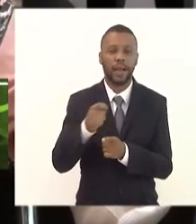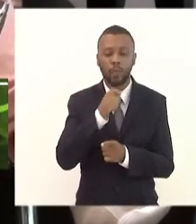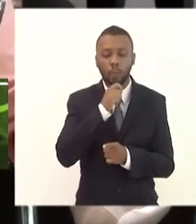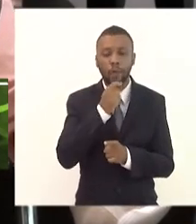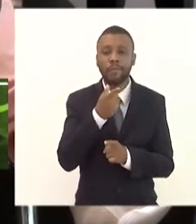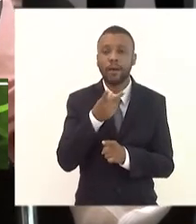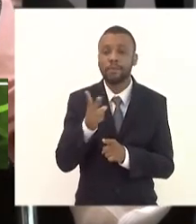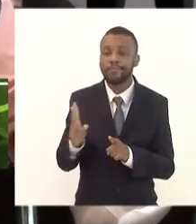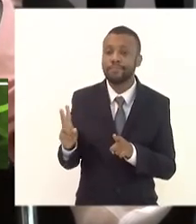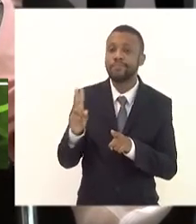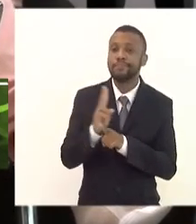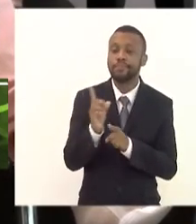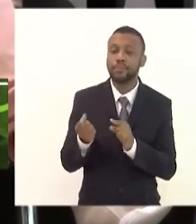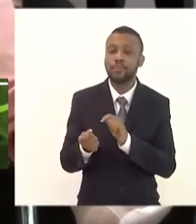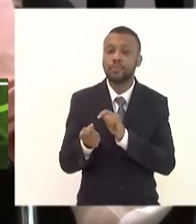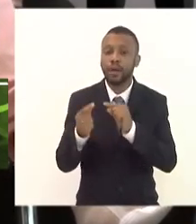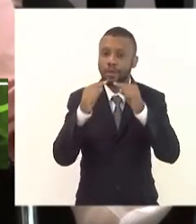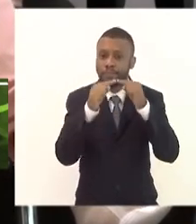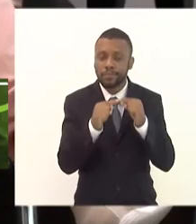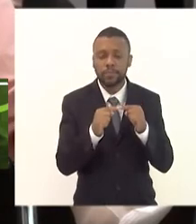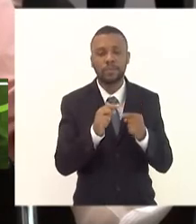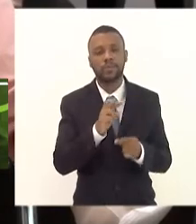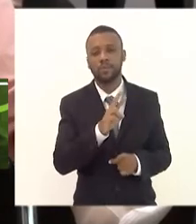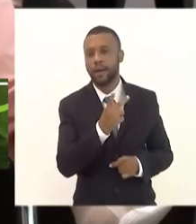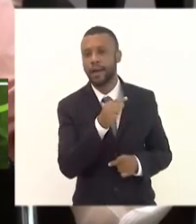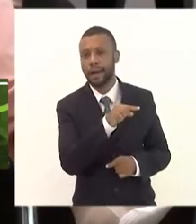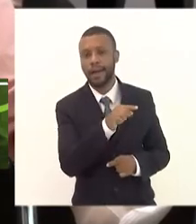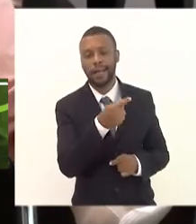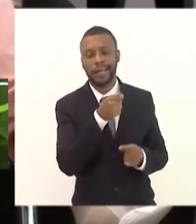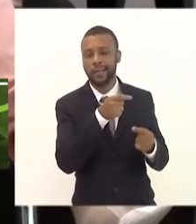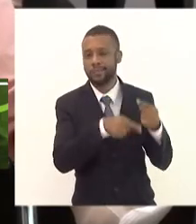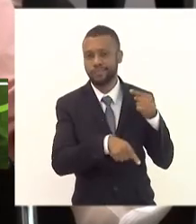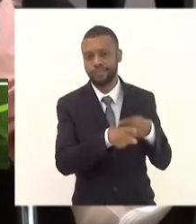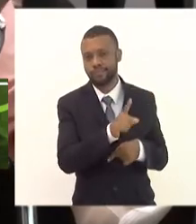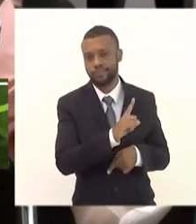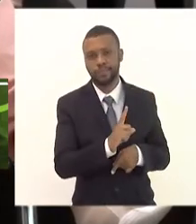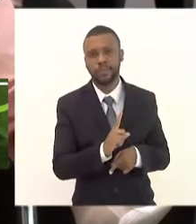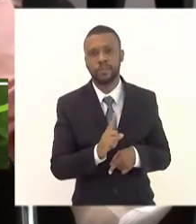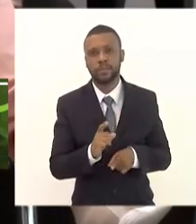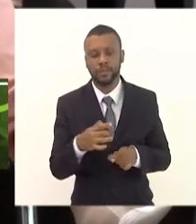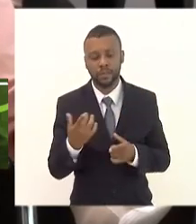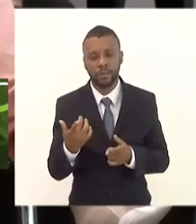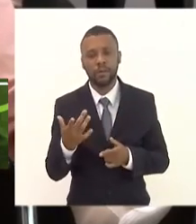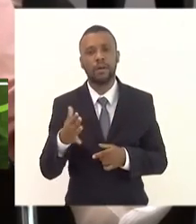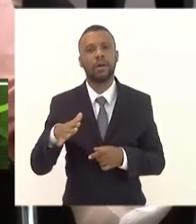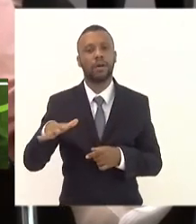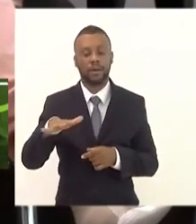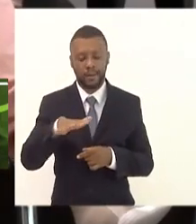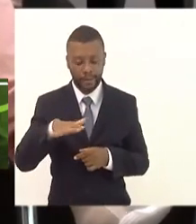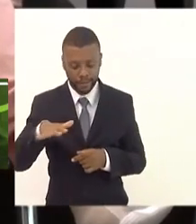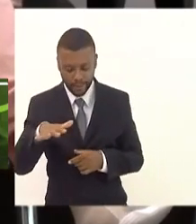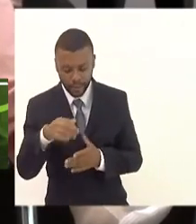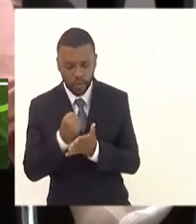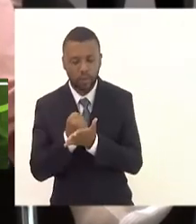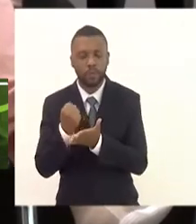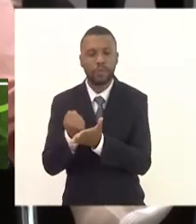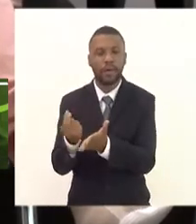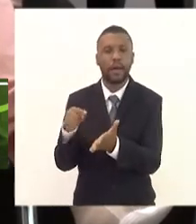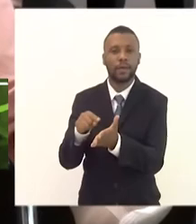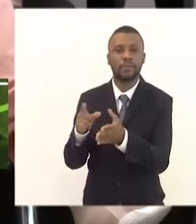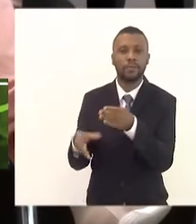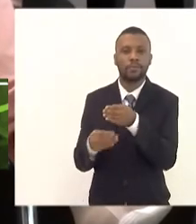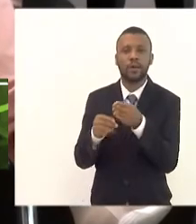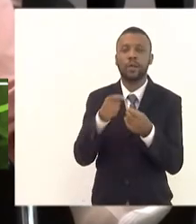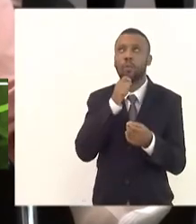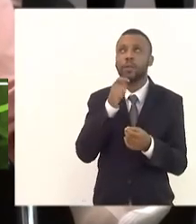naquele do RH. Então, assim, ele é um acaba sendo um... É porque a gente não